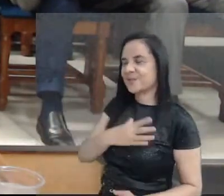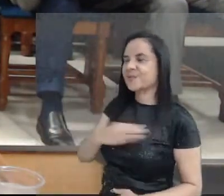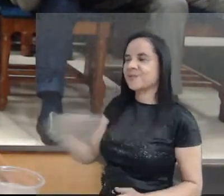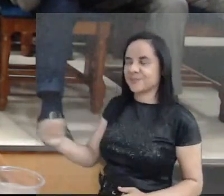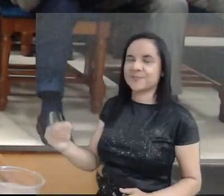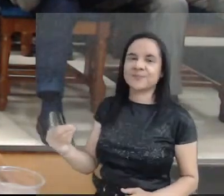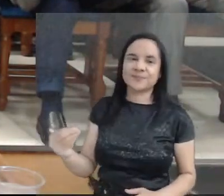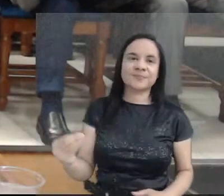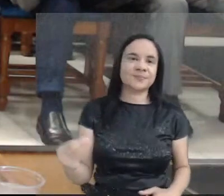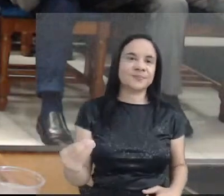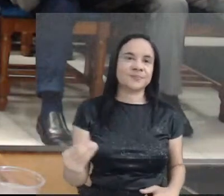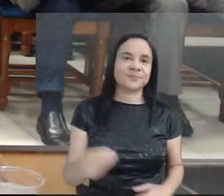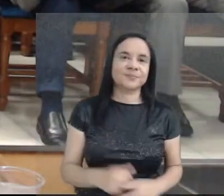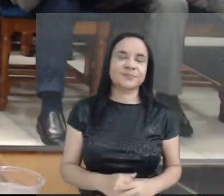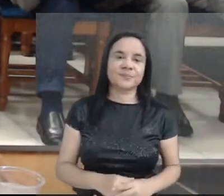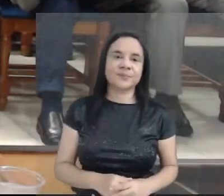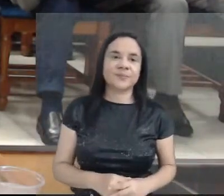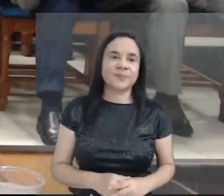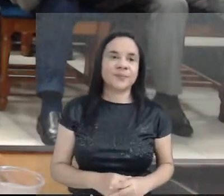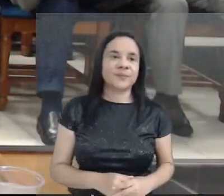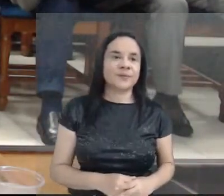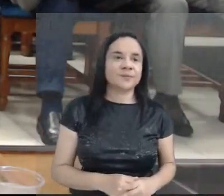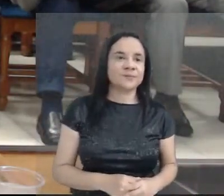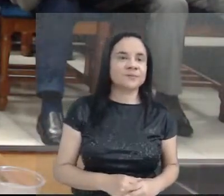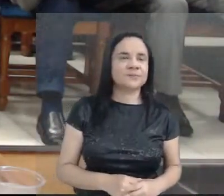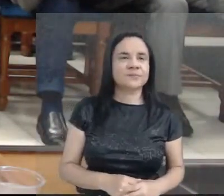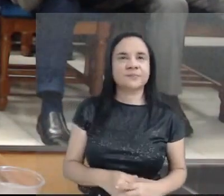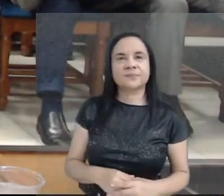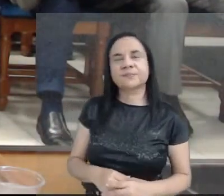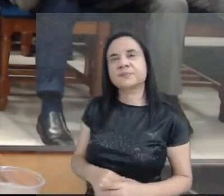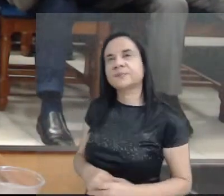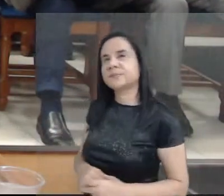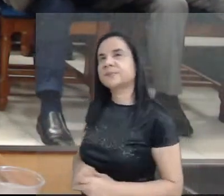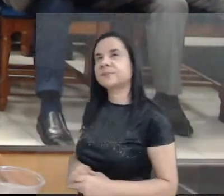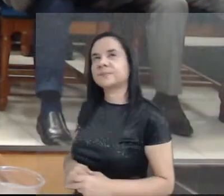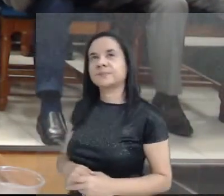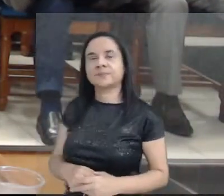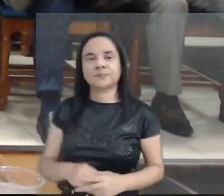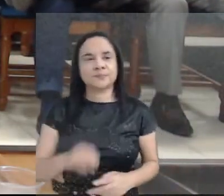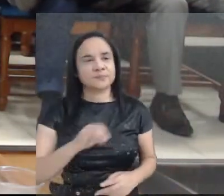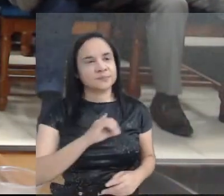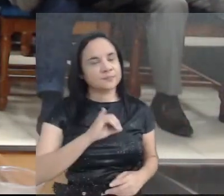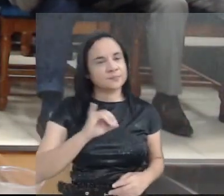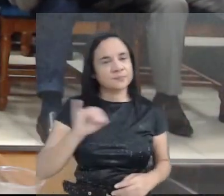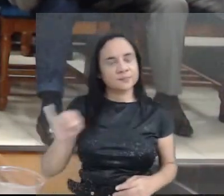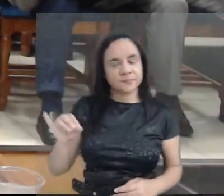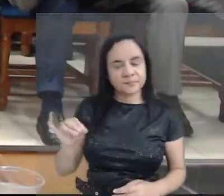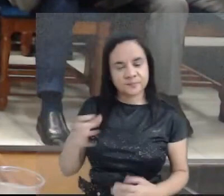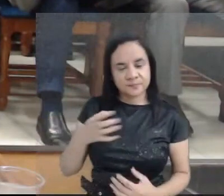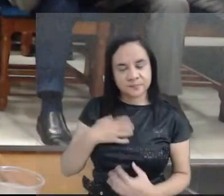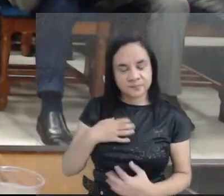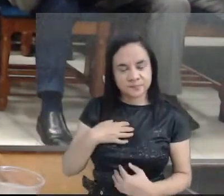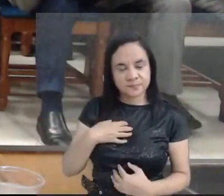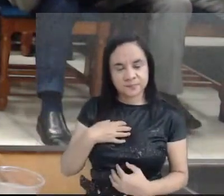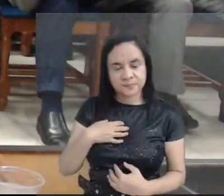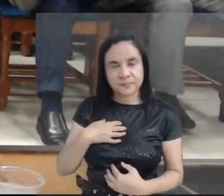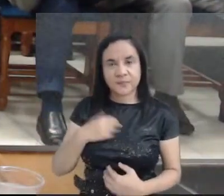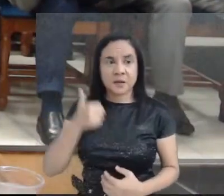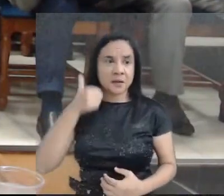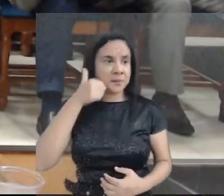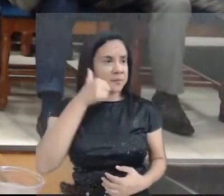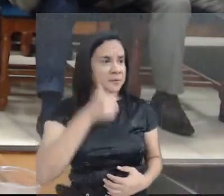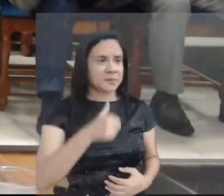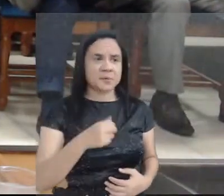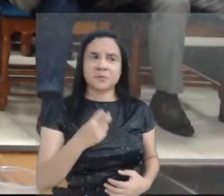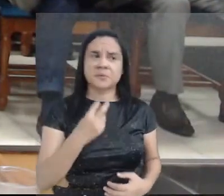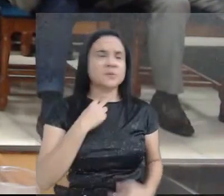aqui na restrição, vocês tinham o pátio de vocês, se fosse judia. A mulher não podia subir